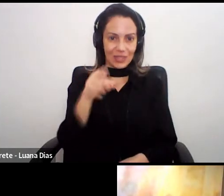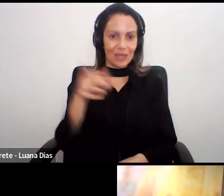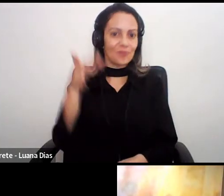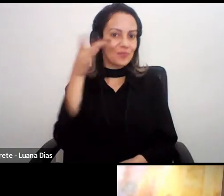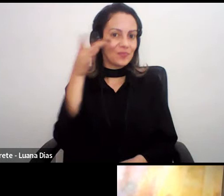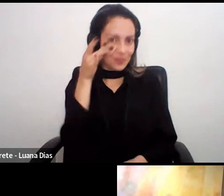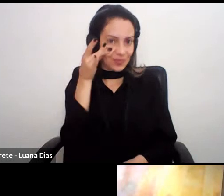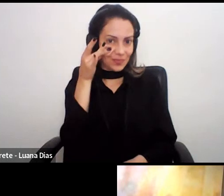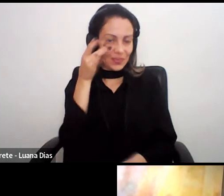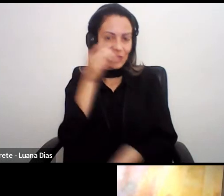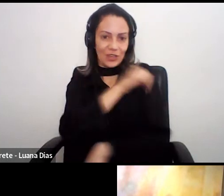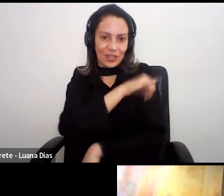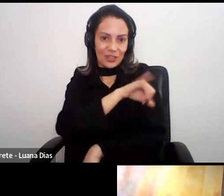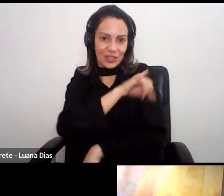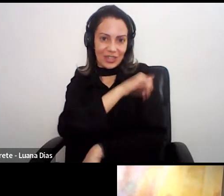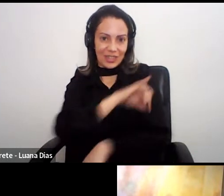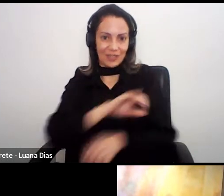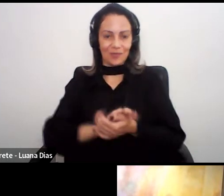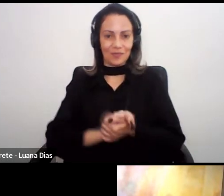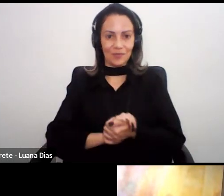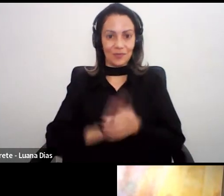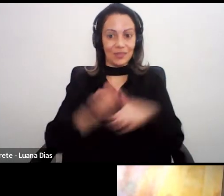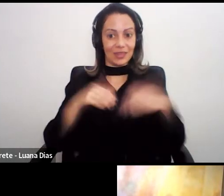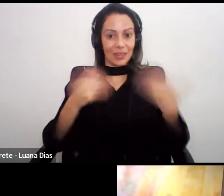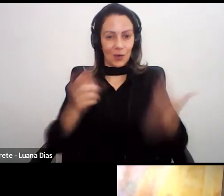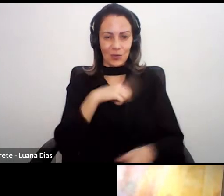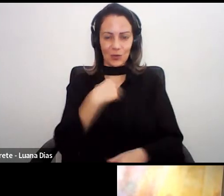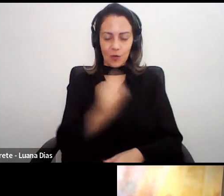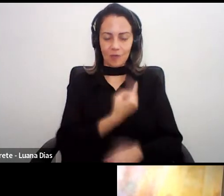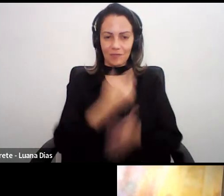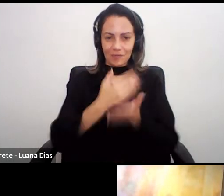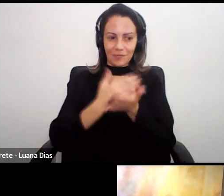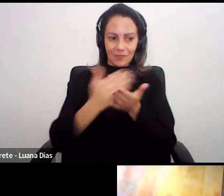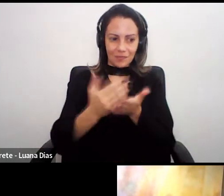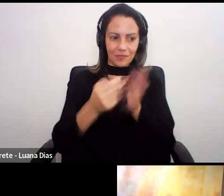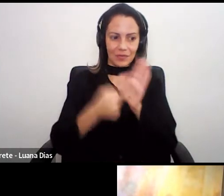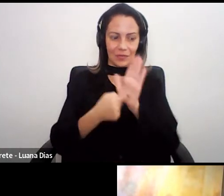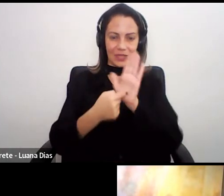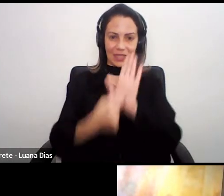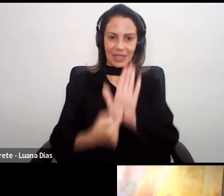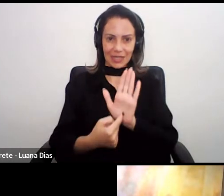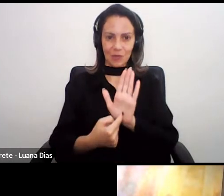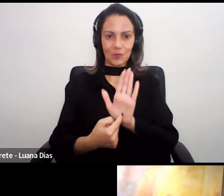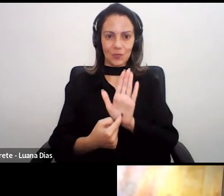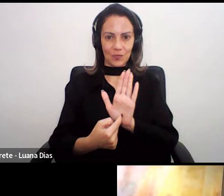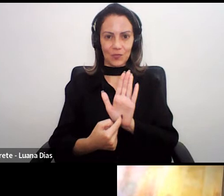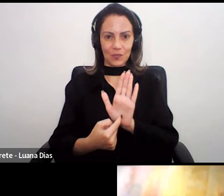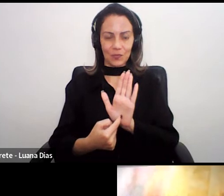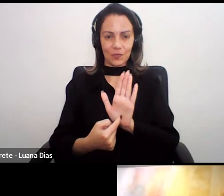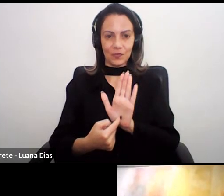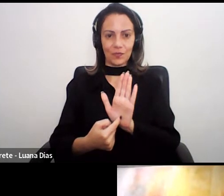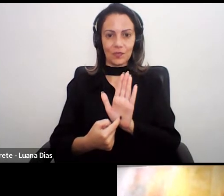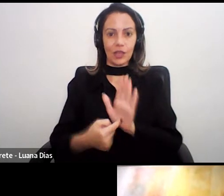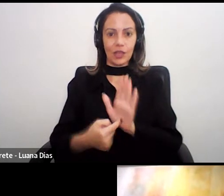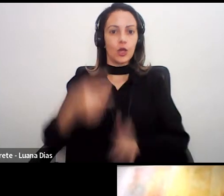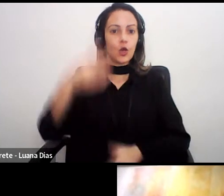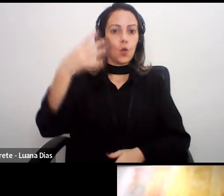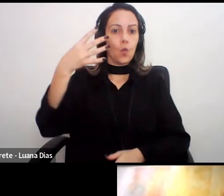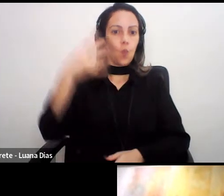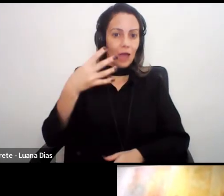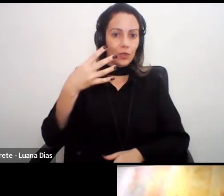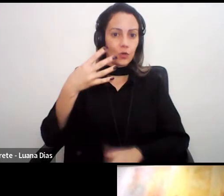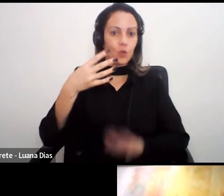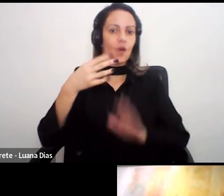Nós estamos, então, dando início à apresentação de quatro relatórios